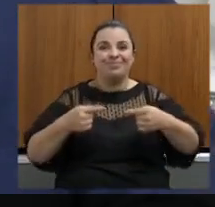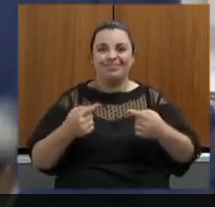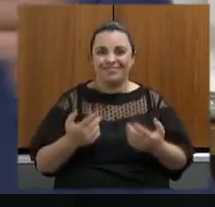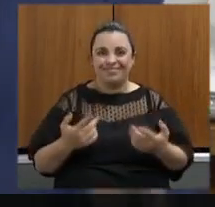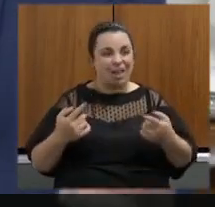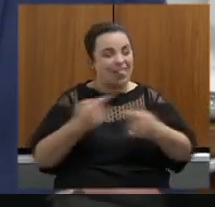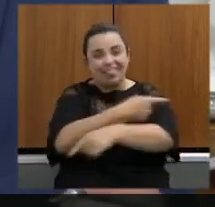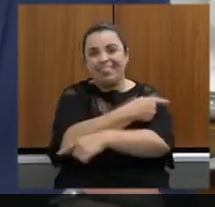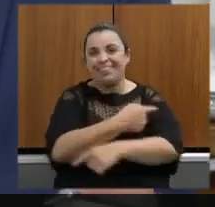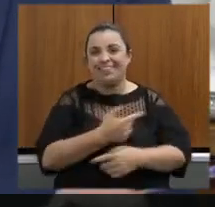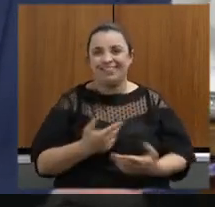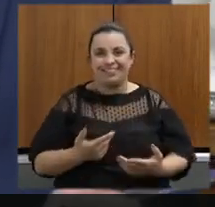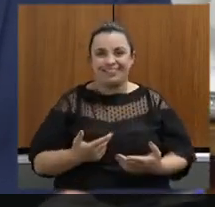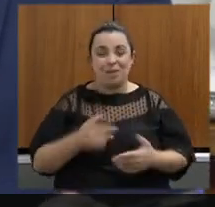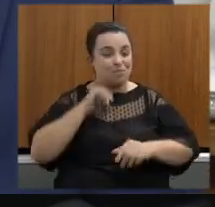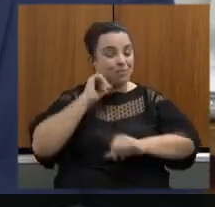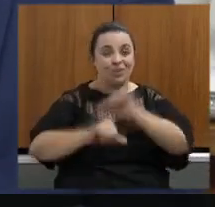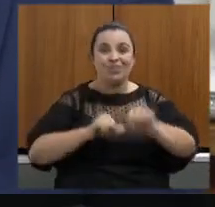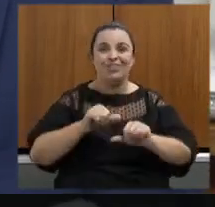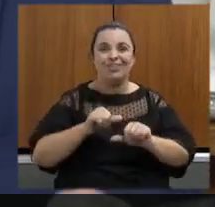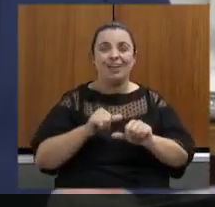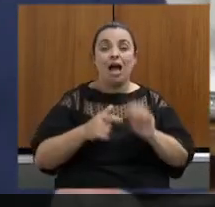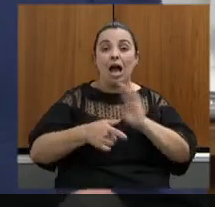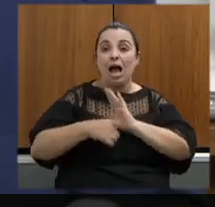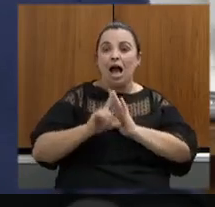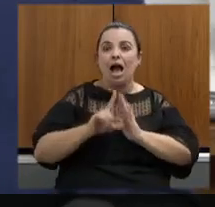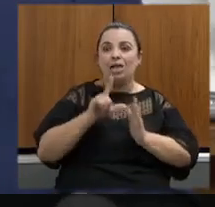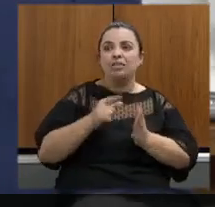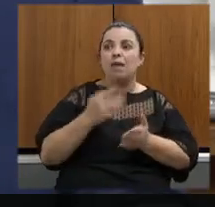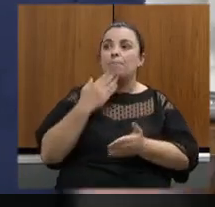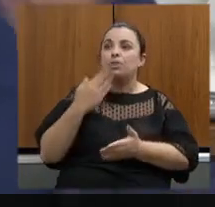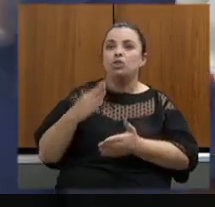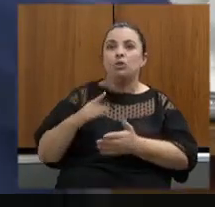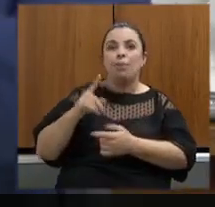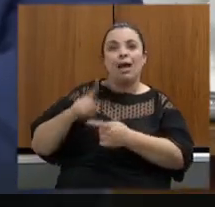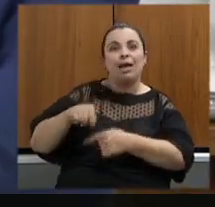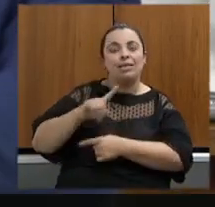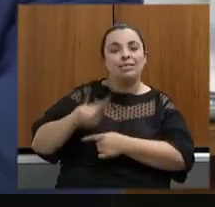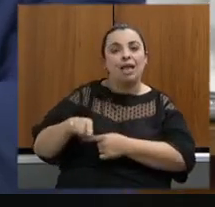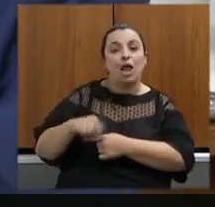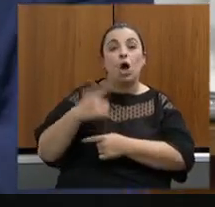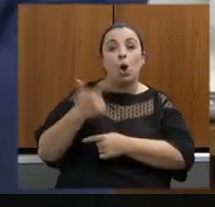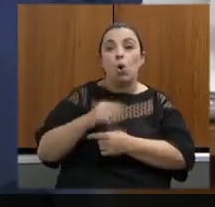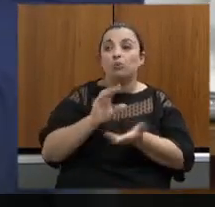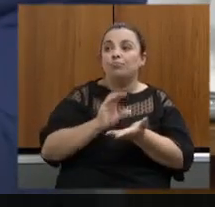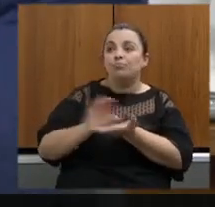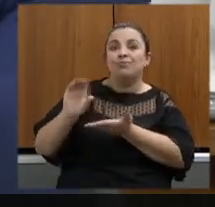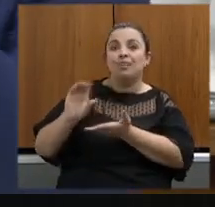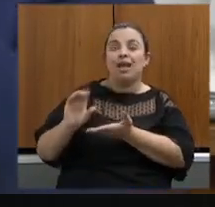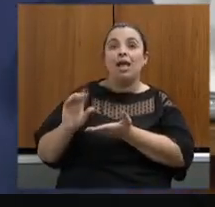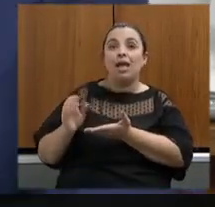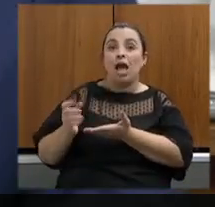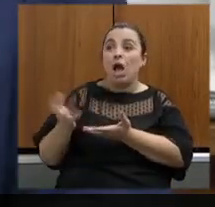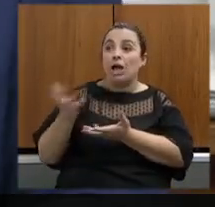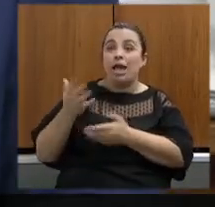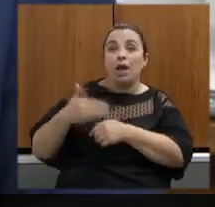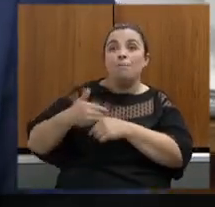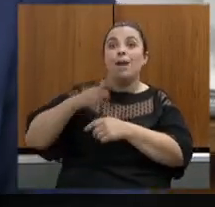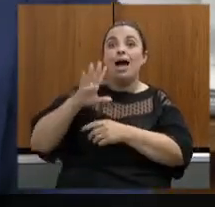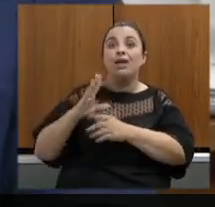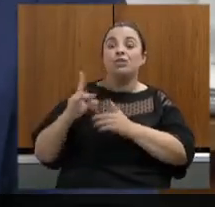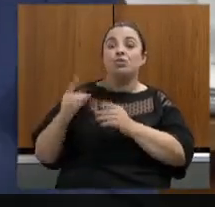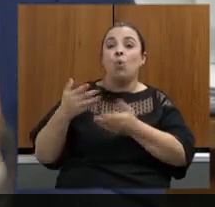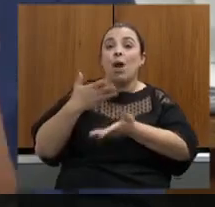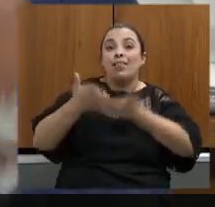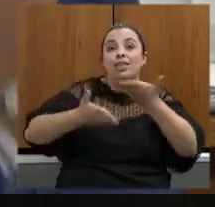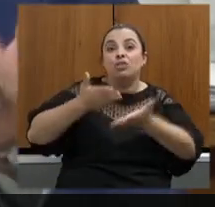aqueles que mandavam Ofício pediu para cancelar o seu convênio hoje e manda um ofício pedindo para aumentar o nível de